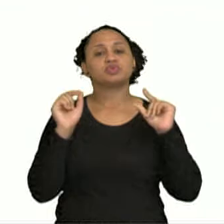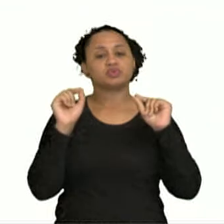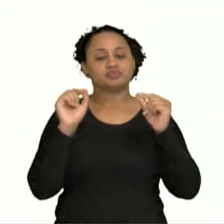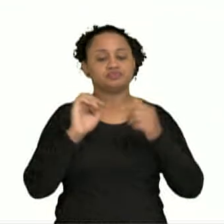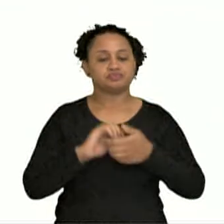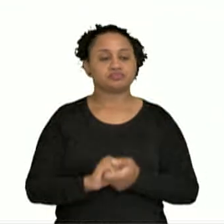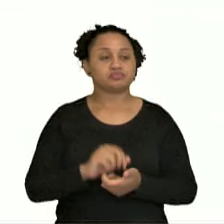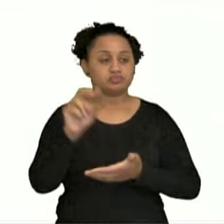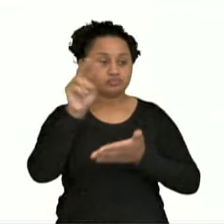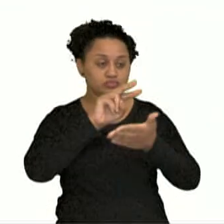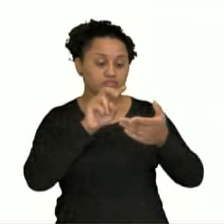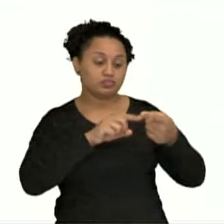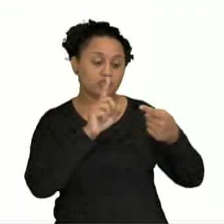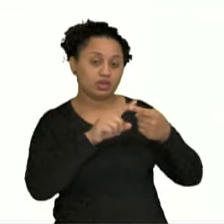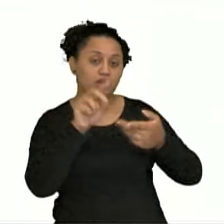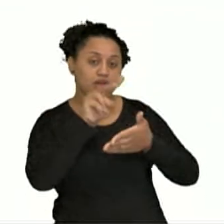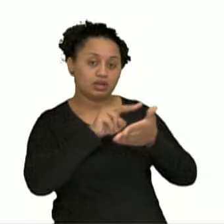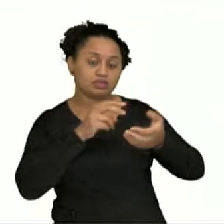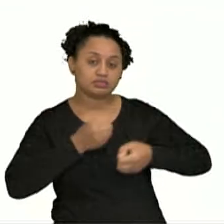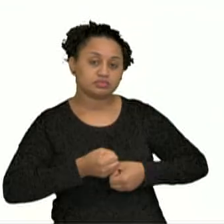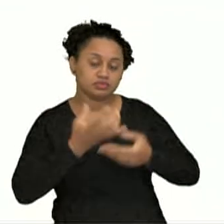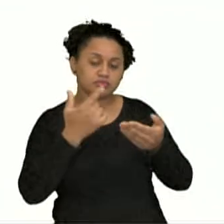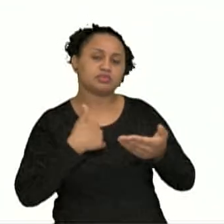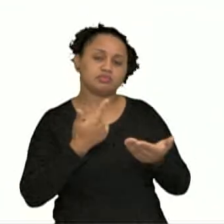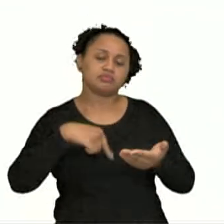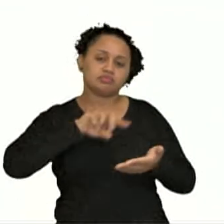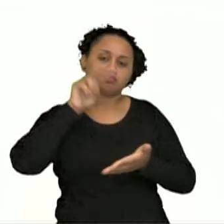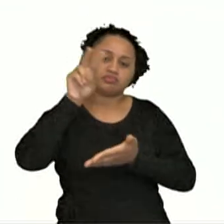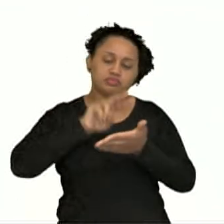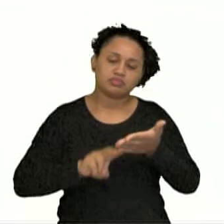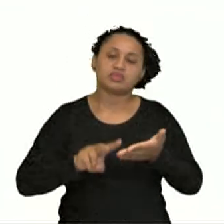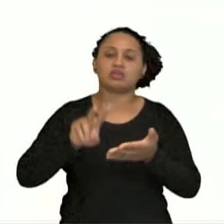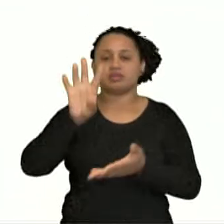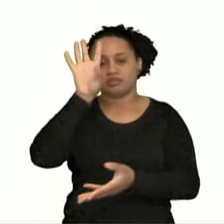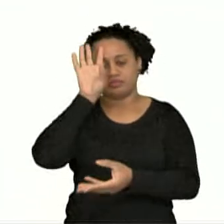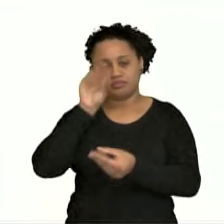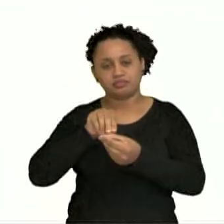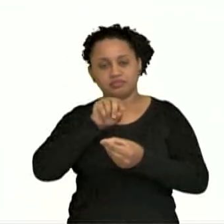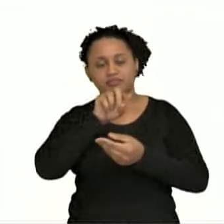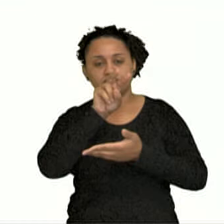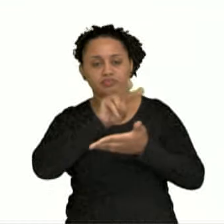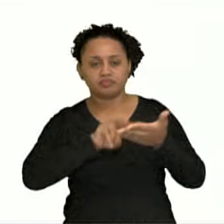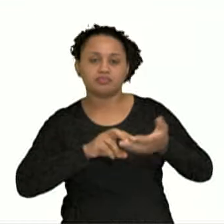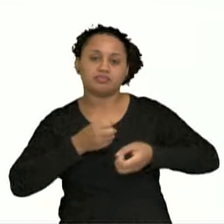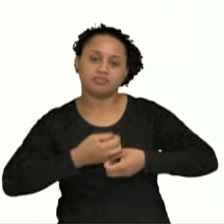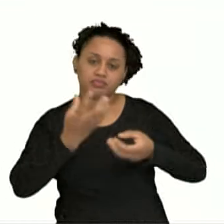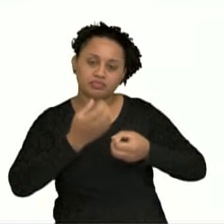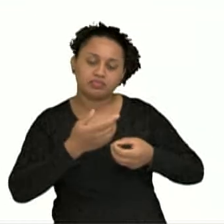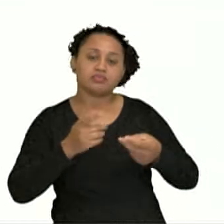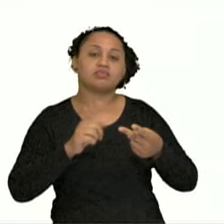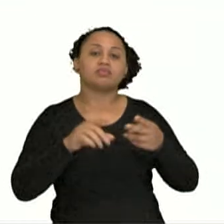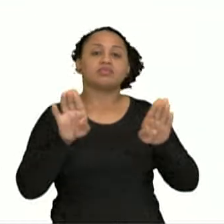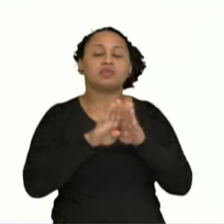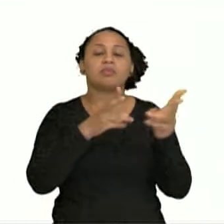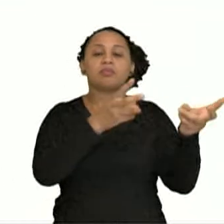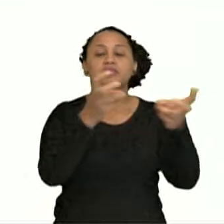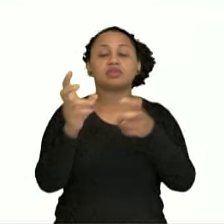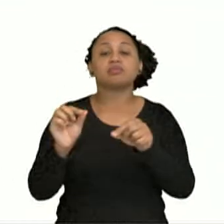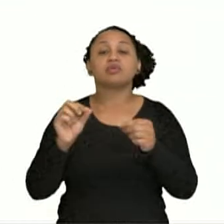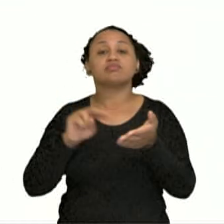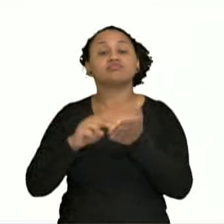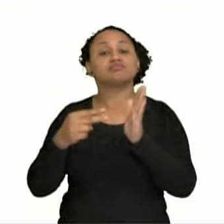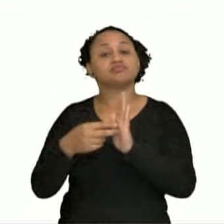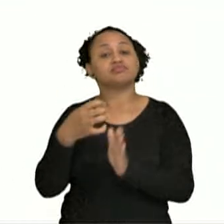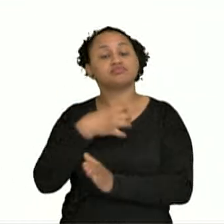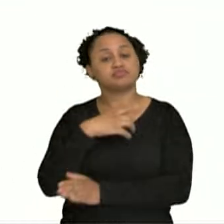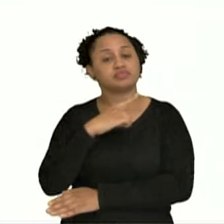Ler um depoimento, então a gente vai fazer uma leitura, uma interpretação de um depoimento, identificar os efeitos de sentido